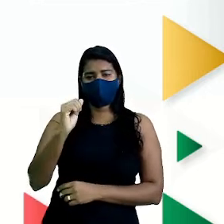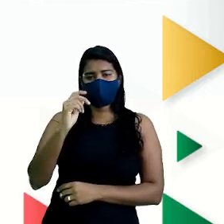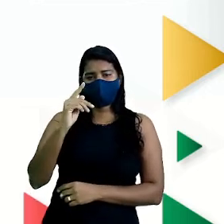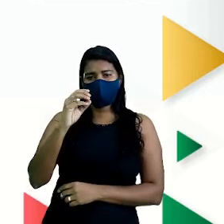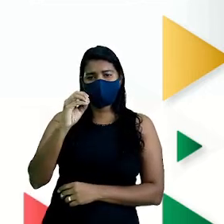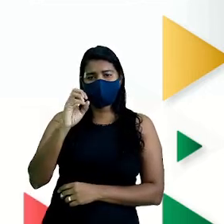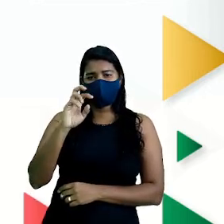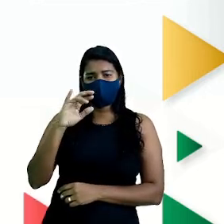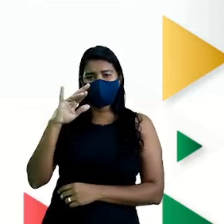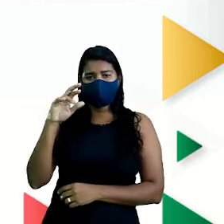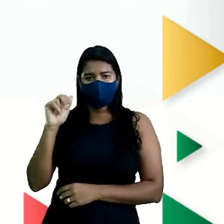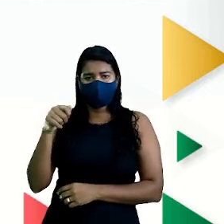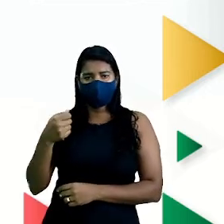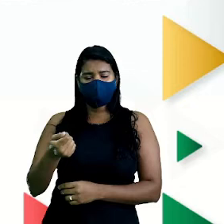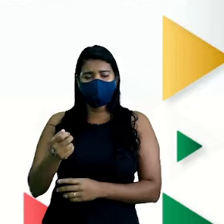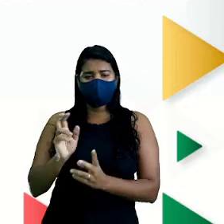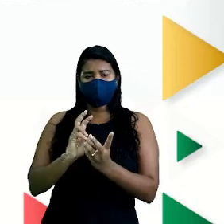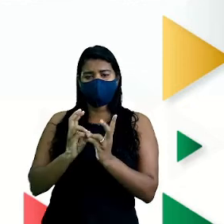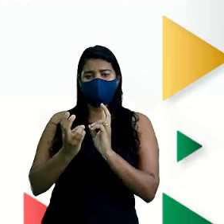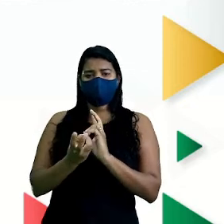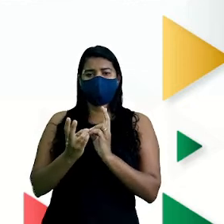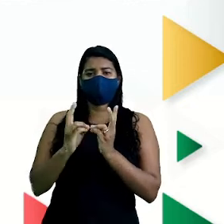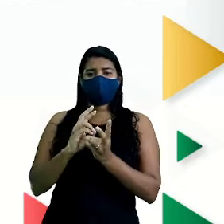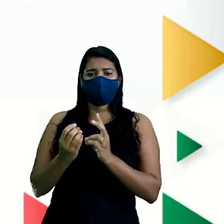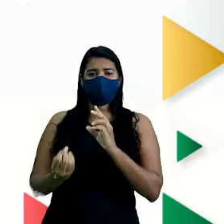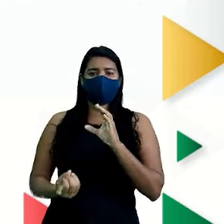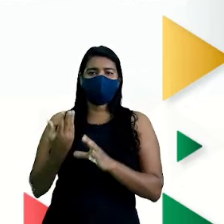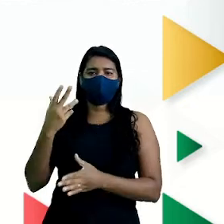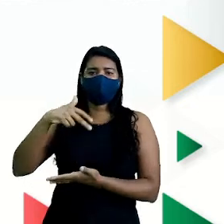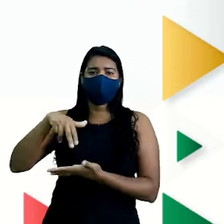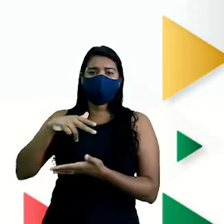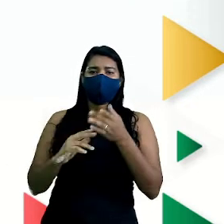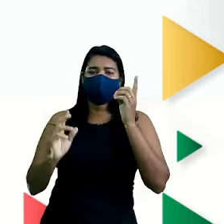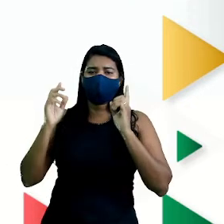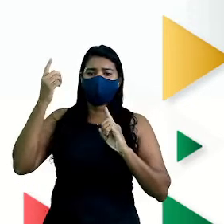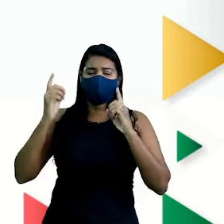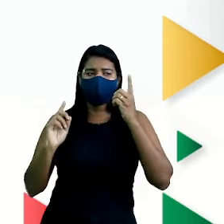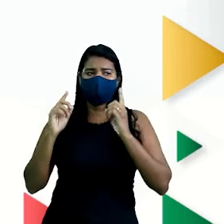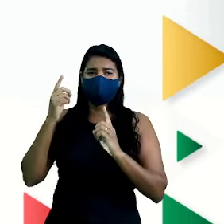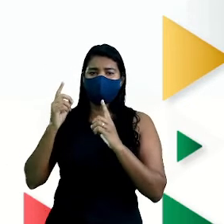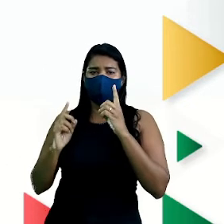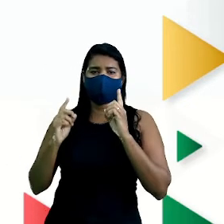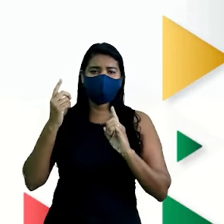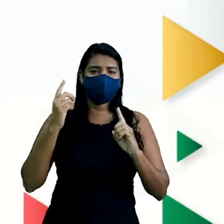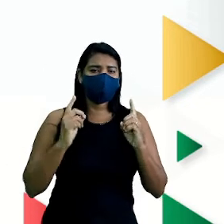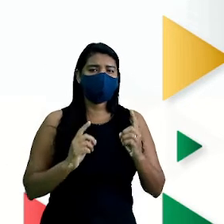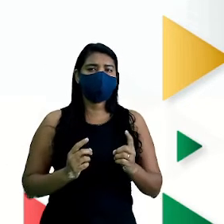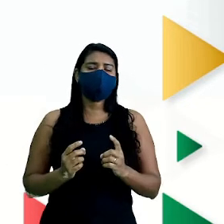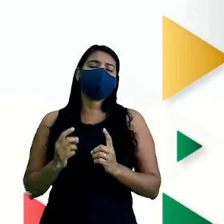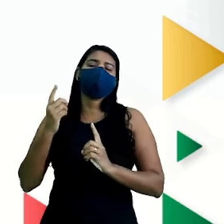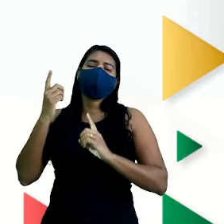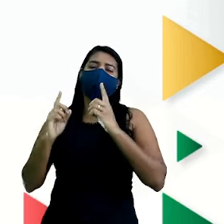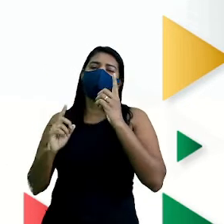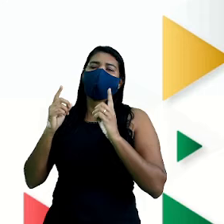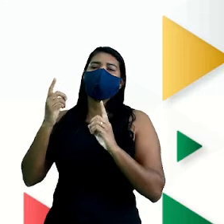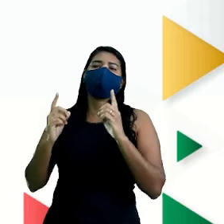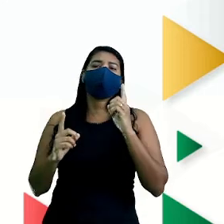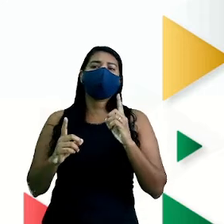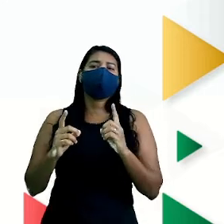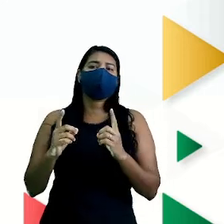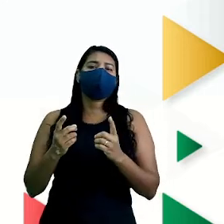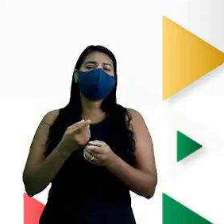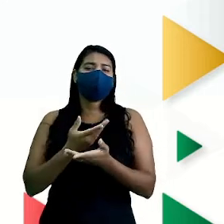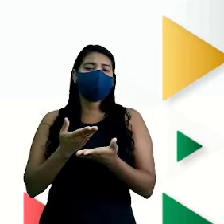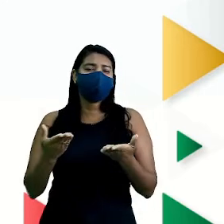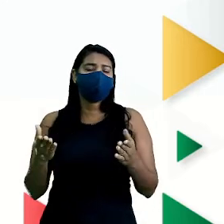improvisar no ritmo das marchinhas, e foi aí que foi surgindo os passos do frevo. E os passos do frevo eles podem